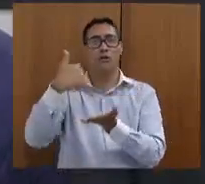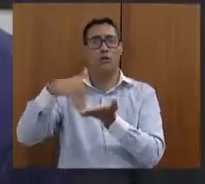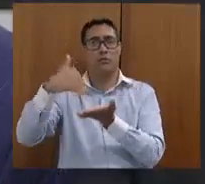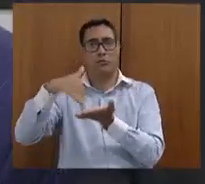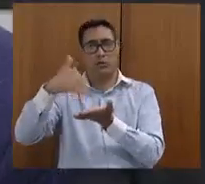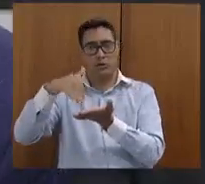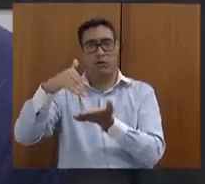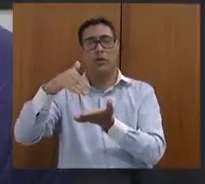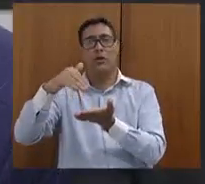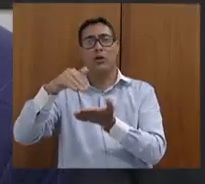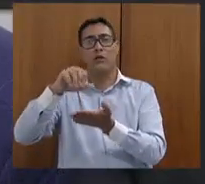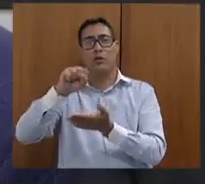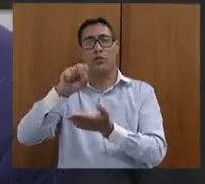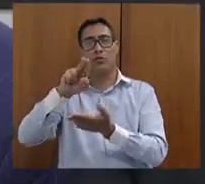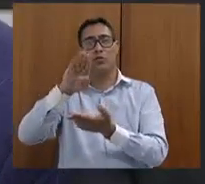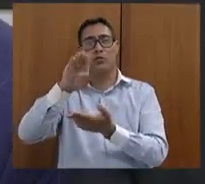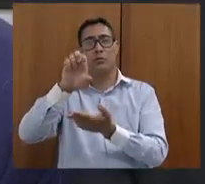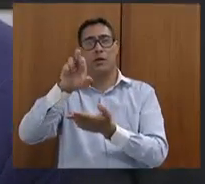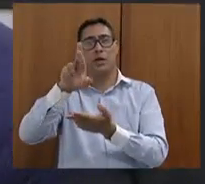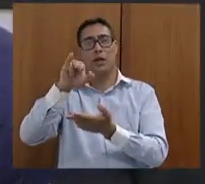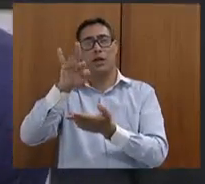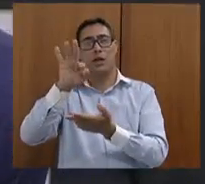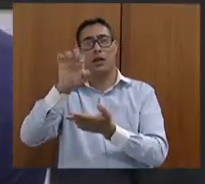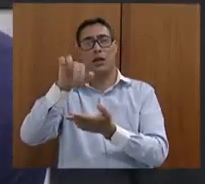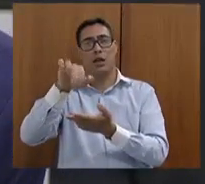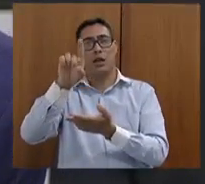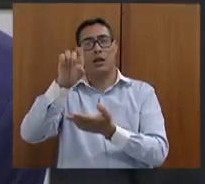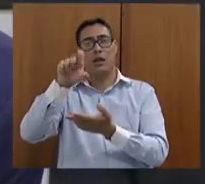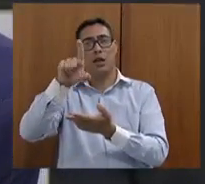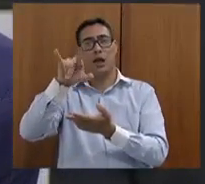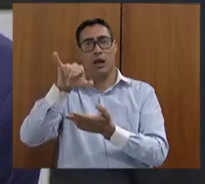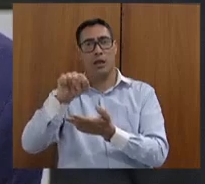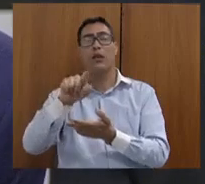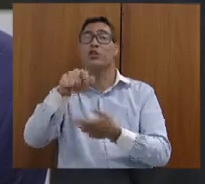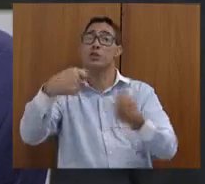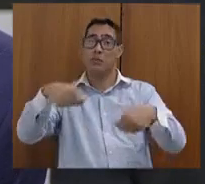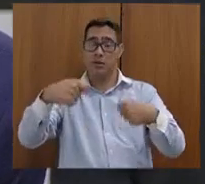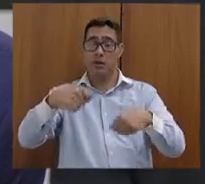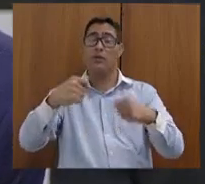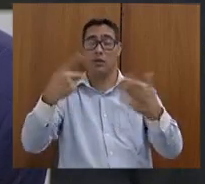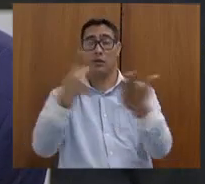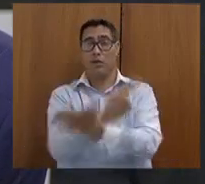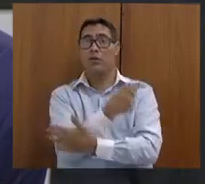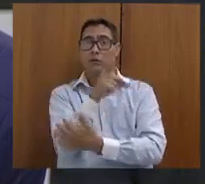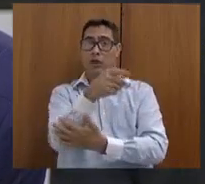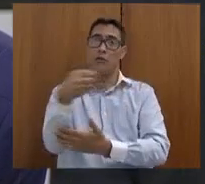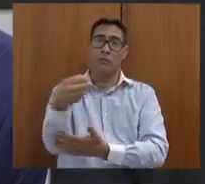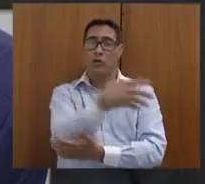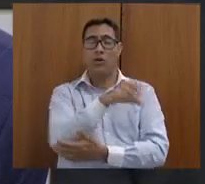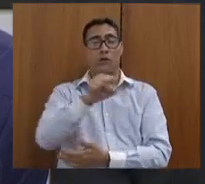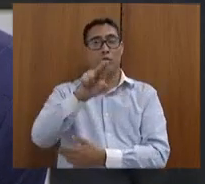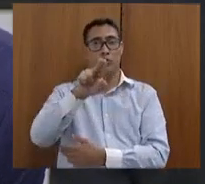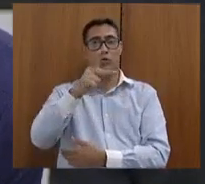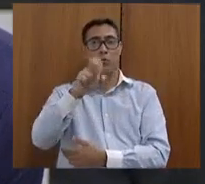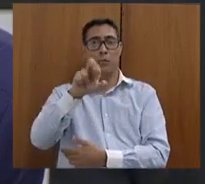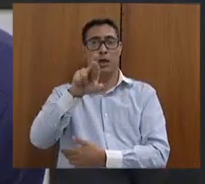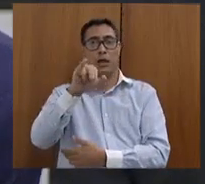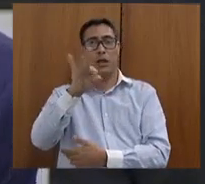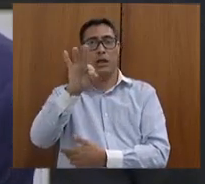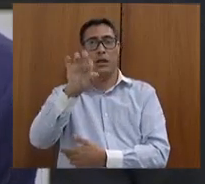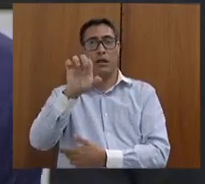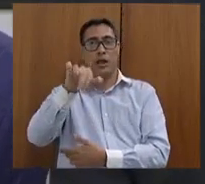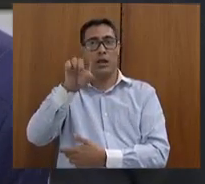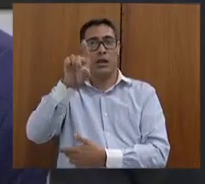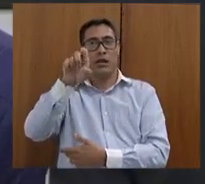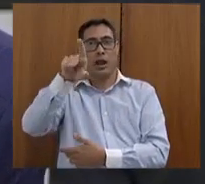reforçando aqui essa solicitação que precisamos Aí se realmente a condição de uma nova Superintendência tem o espaço